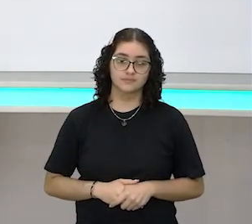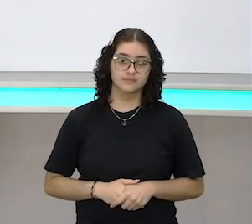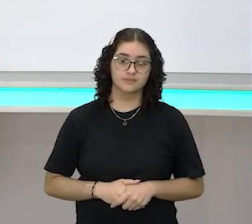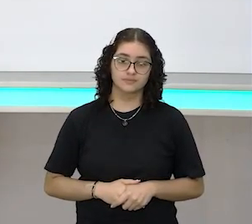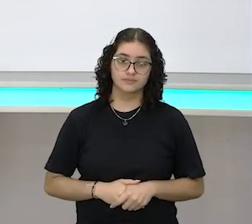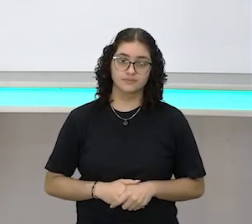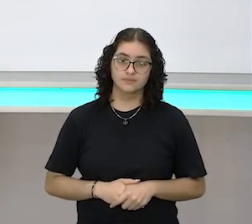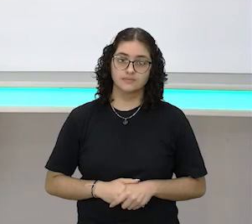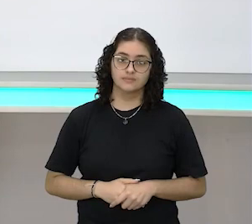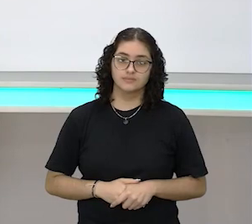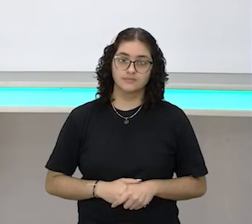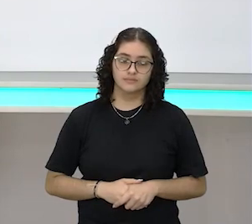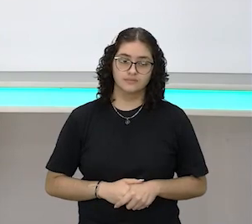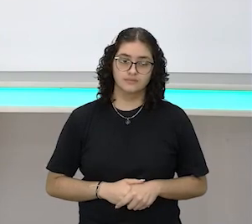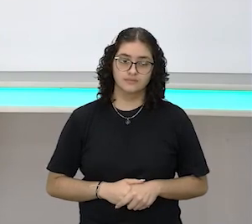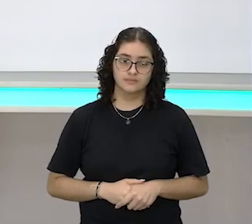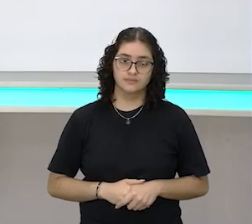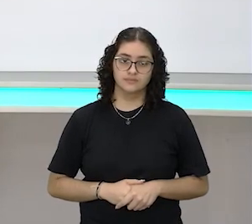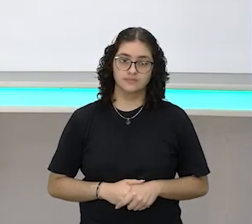Pessoal,